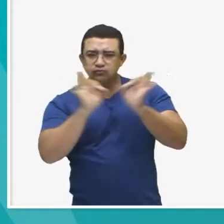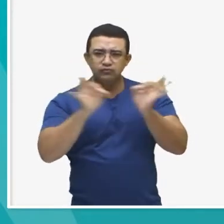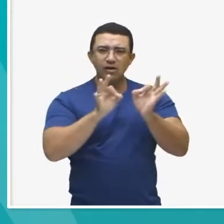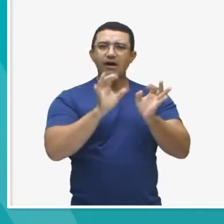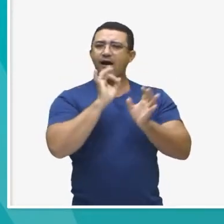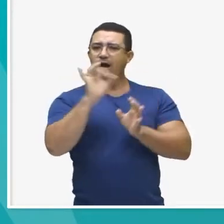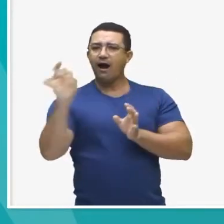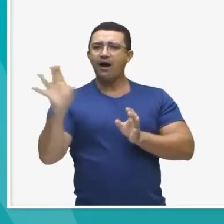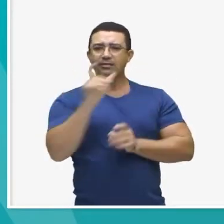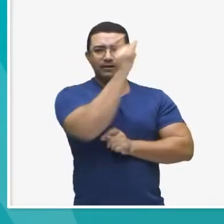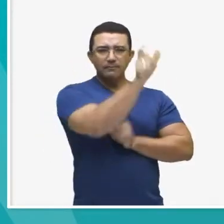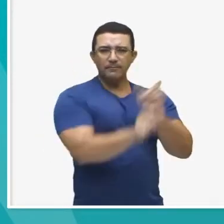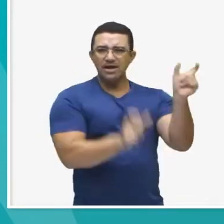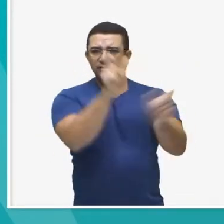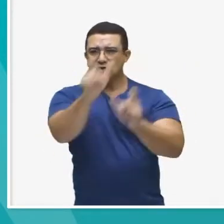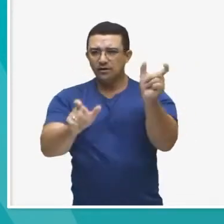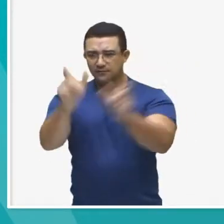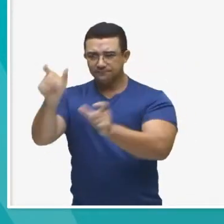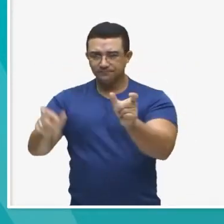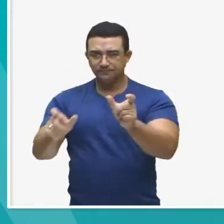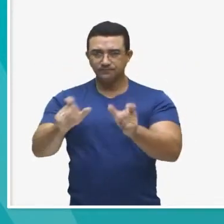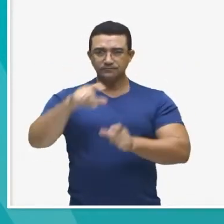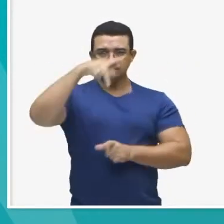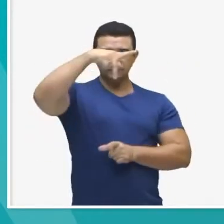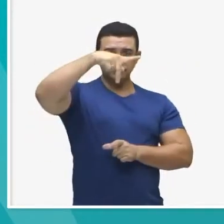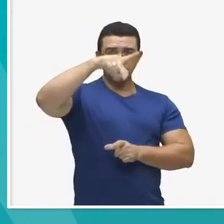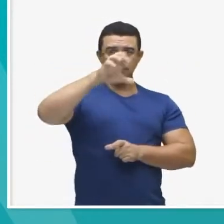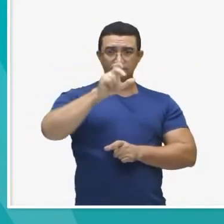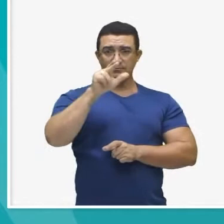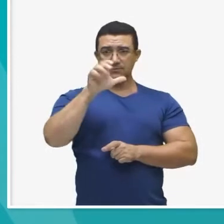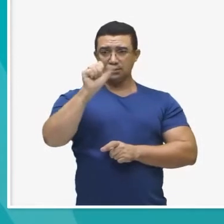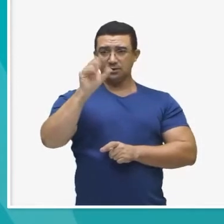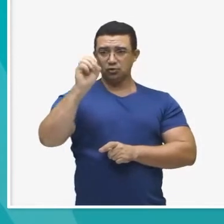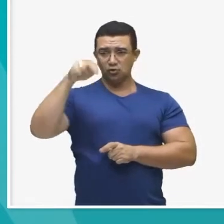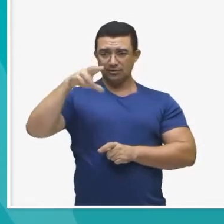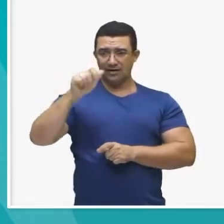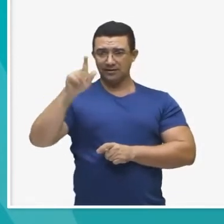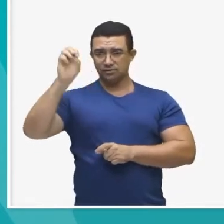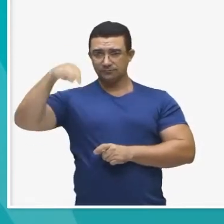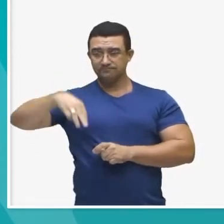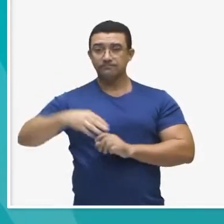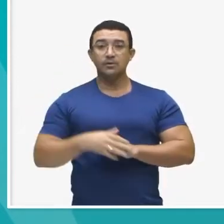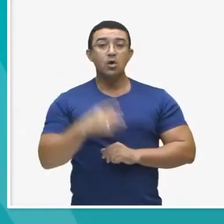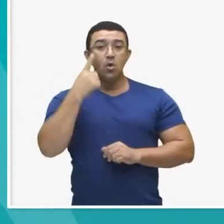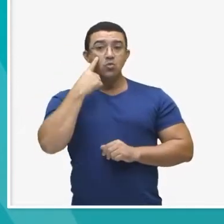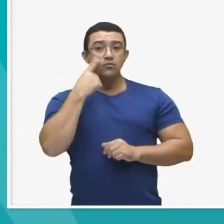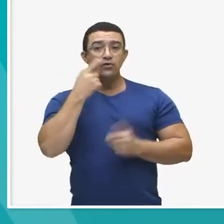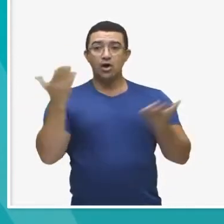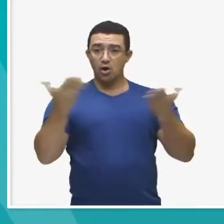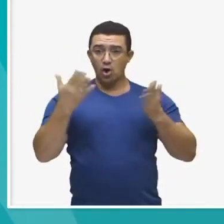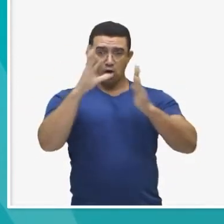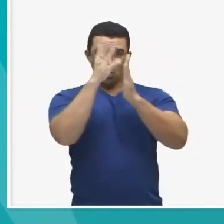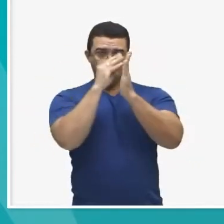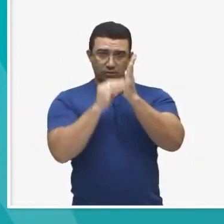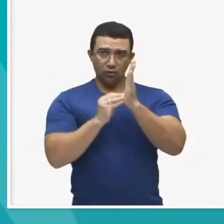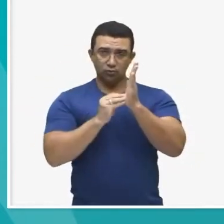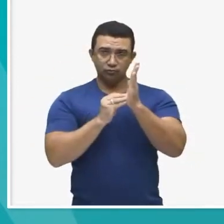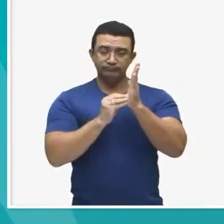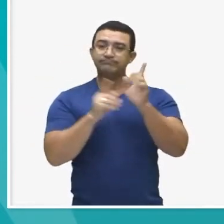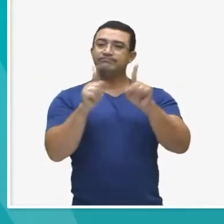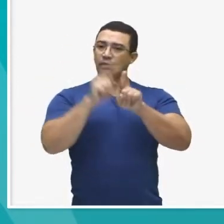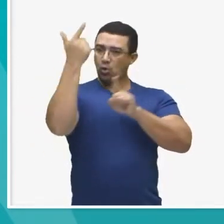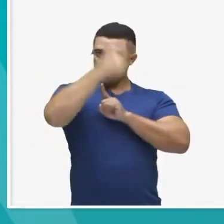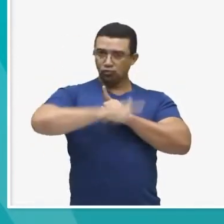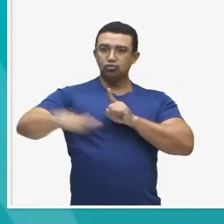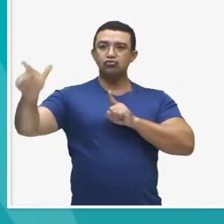Dito isso, relembrado isso, vamos agora para o conteúdo da aula de hoje. A gente continua nesse pós-modernismo,